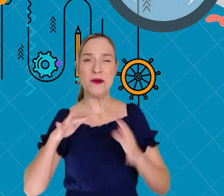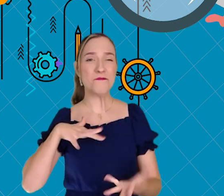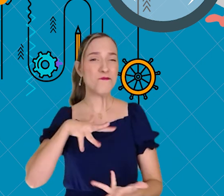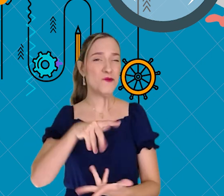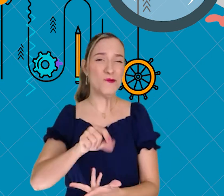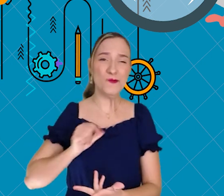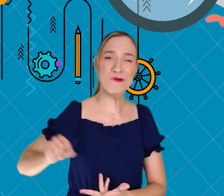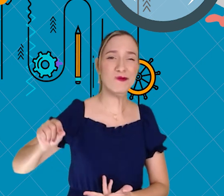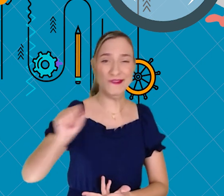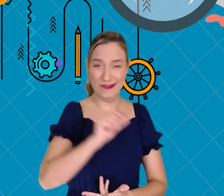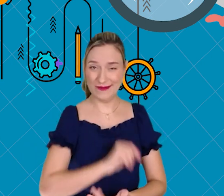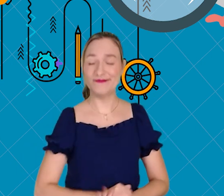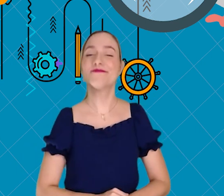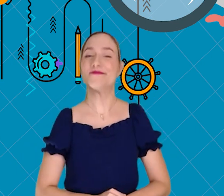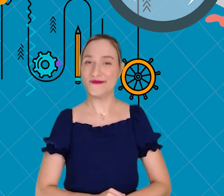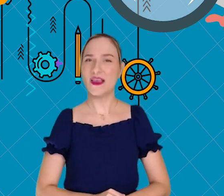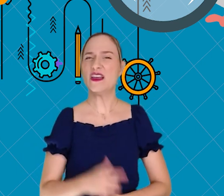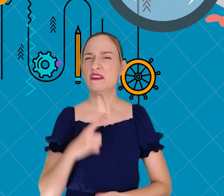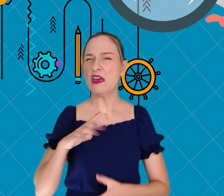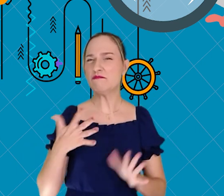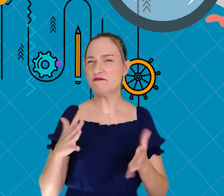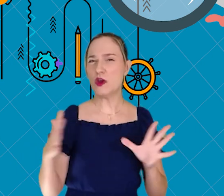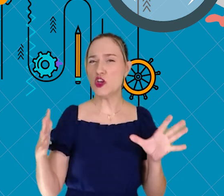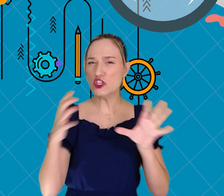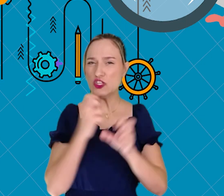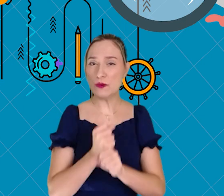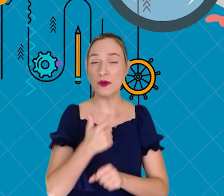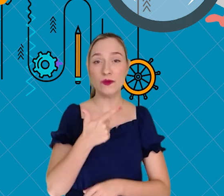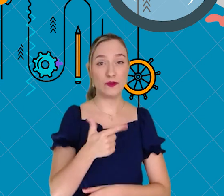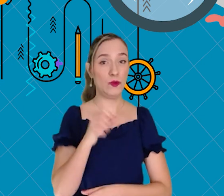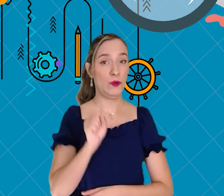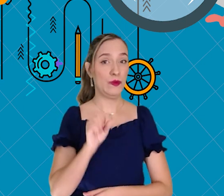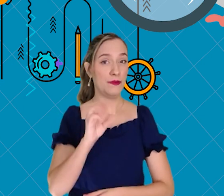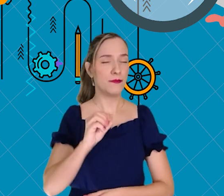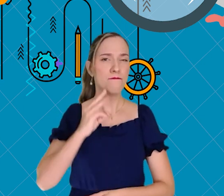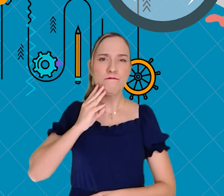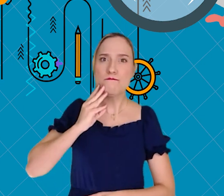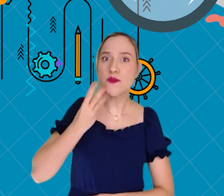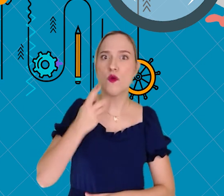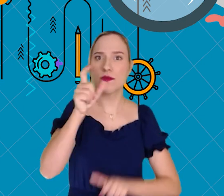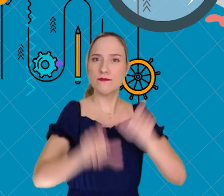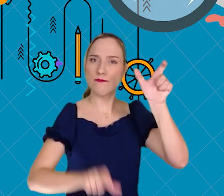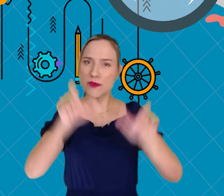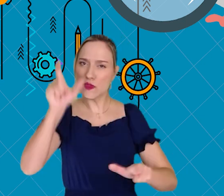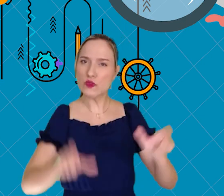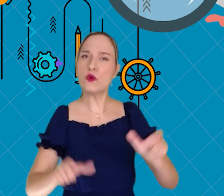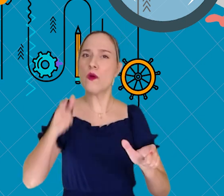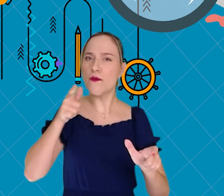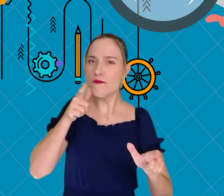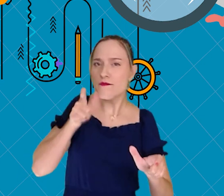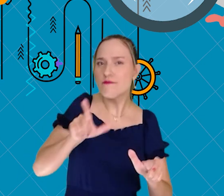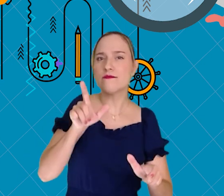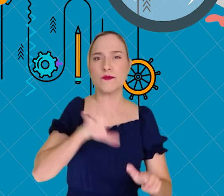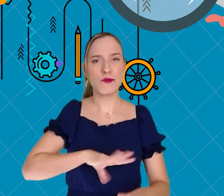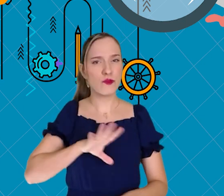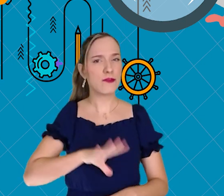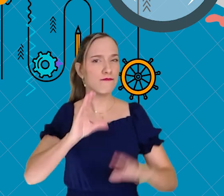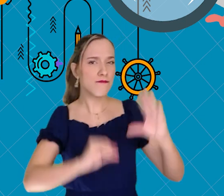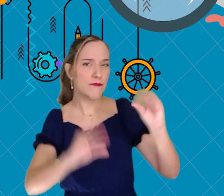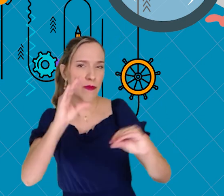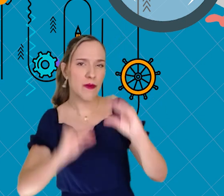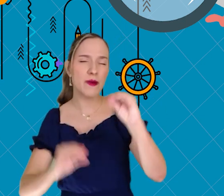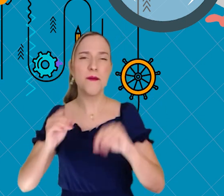do mundo? Cerca de 280 milhões de falantes nativos espalhados